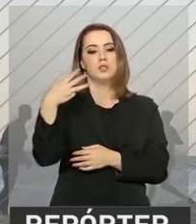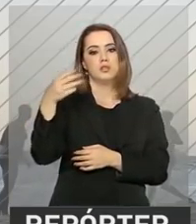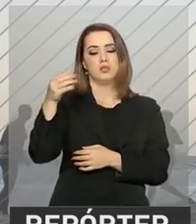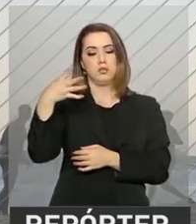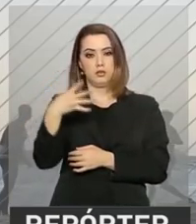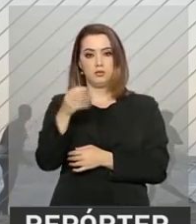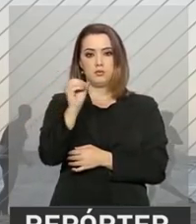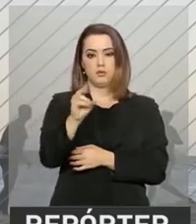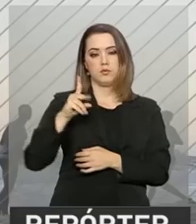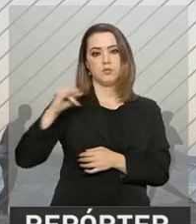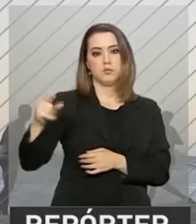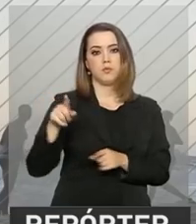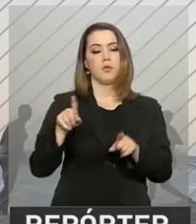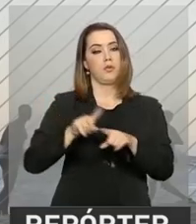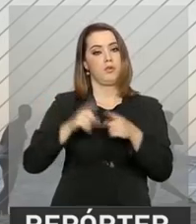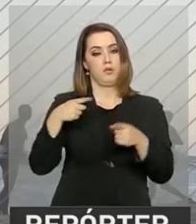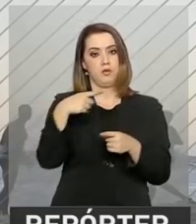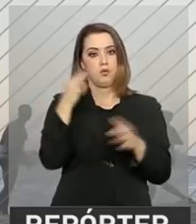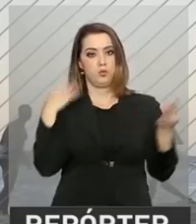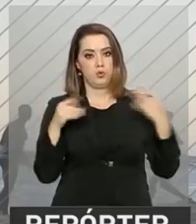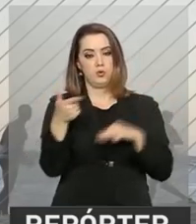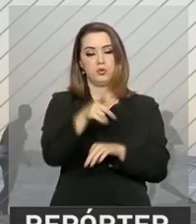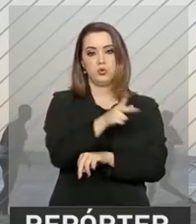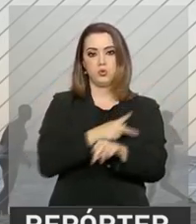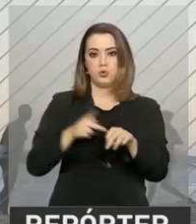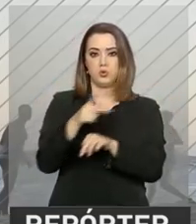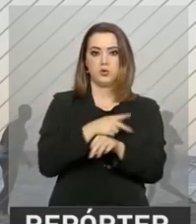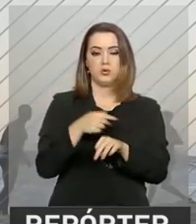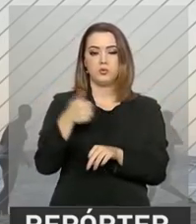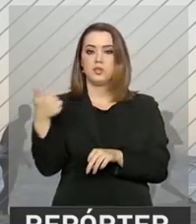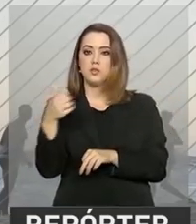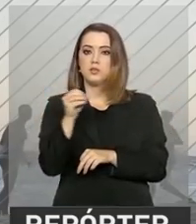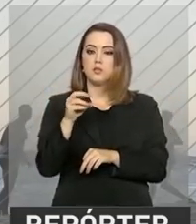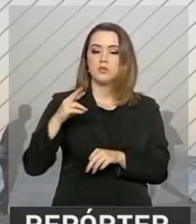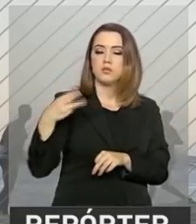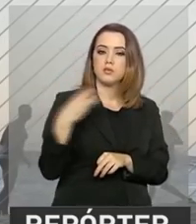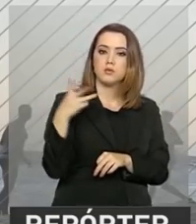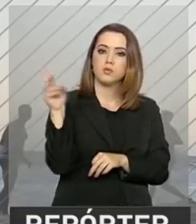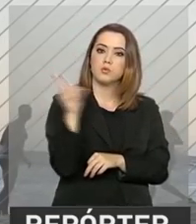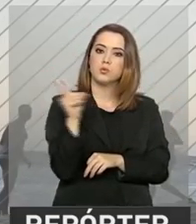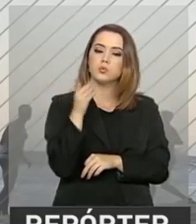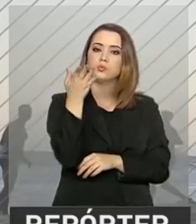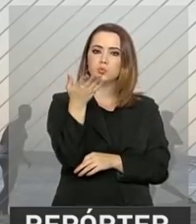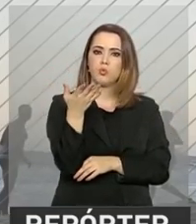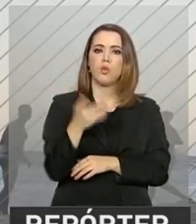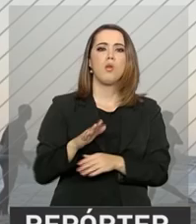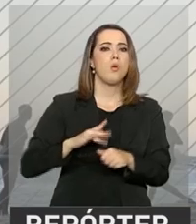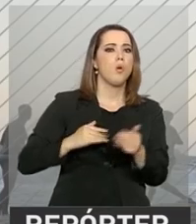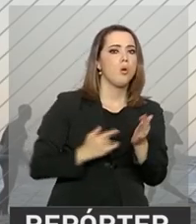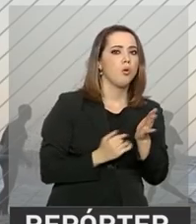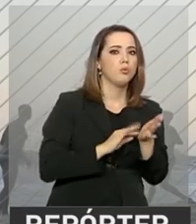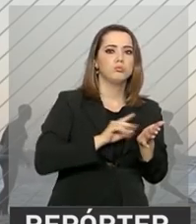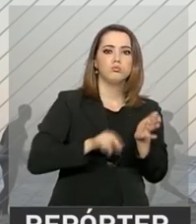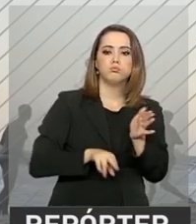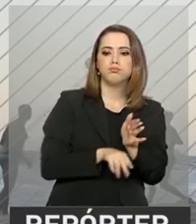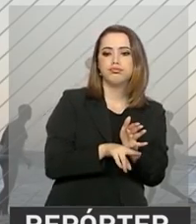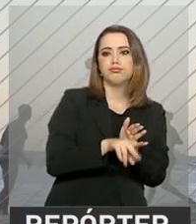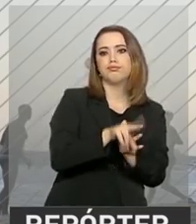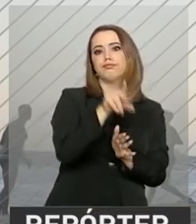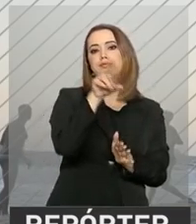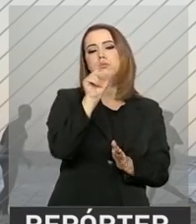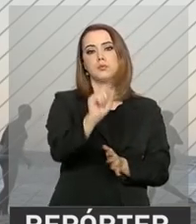$3 por dia a maior parte dos turistas estrangeiros vieram dos Estados Unidos seguidos da Argentina e